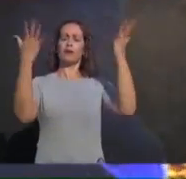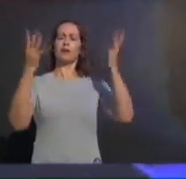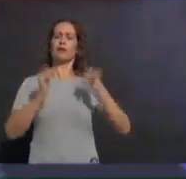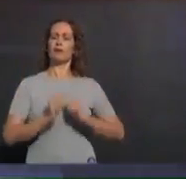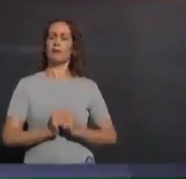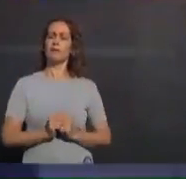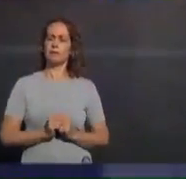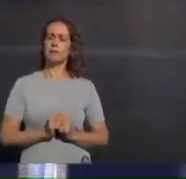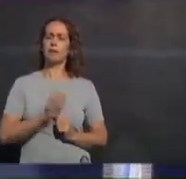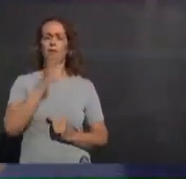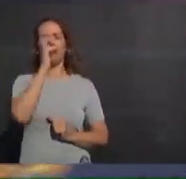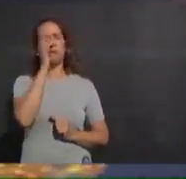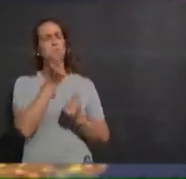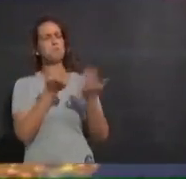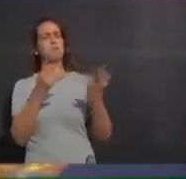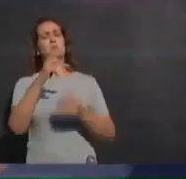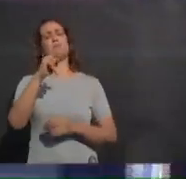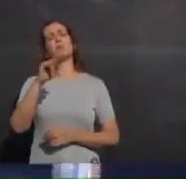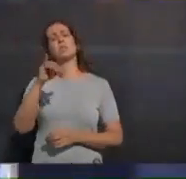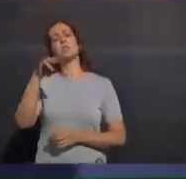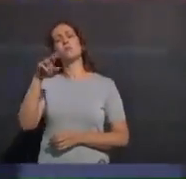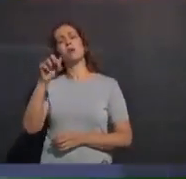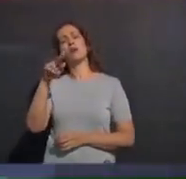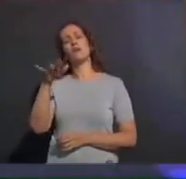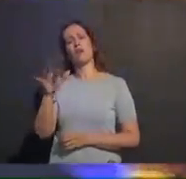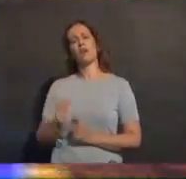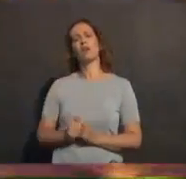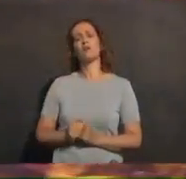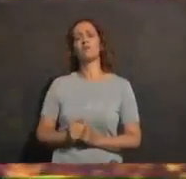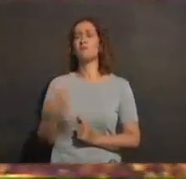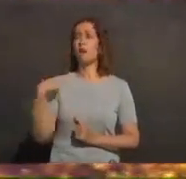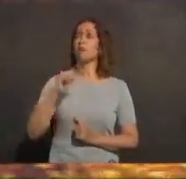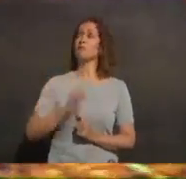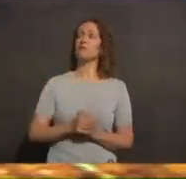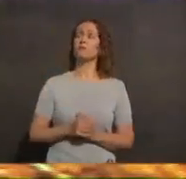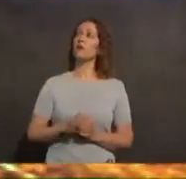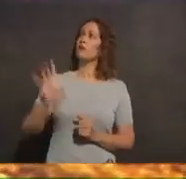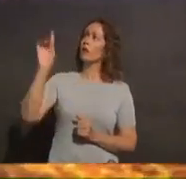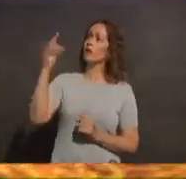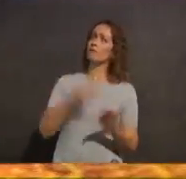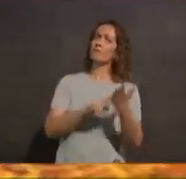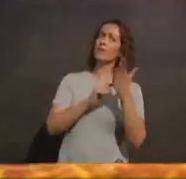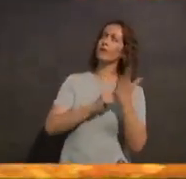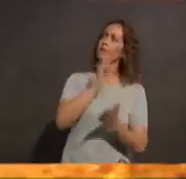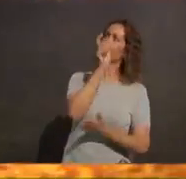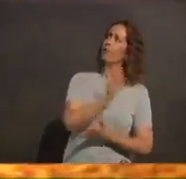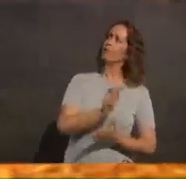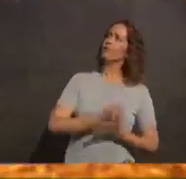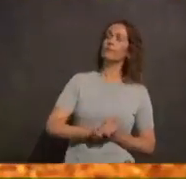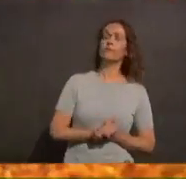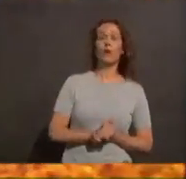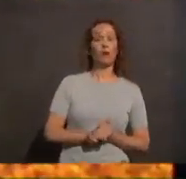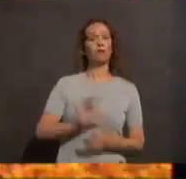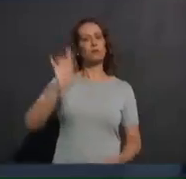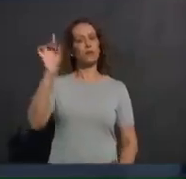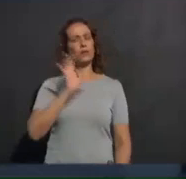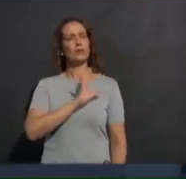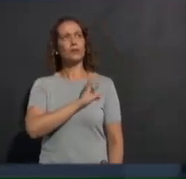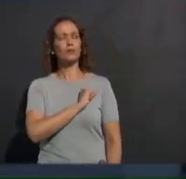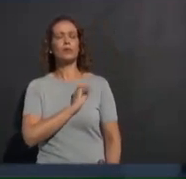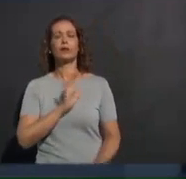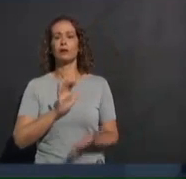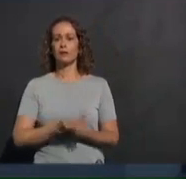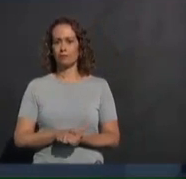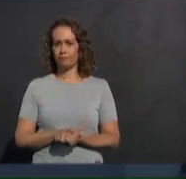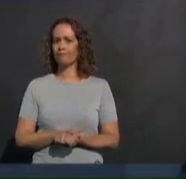nessa festa da primavera, Jesus, faz alguma coisa aqui para mim. Me mostra alguém. Eu não estou brincando, gente. Deus é um Deus casamenteiro.